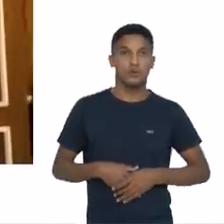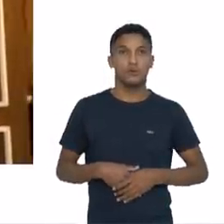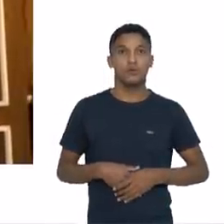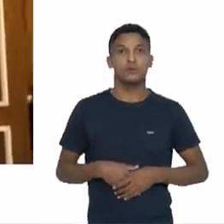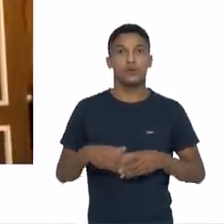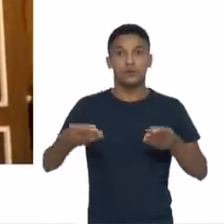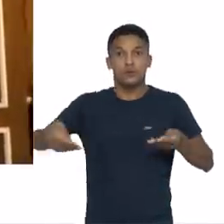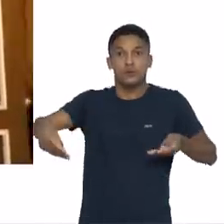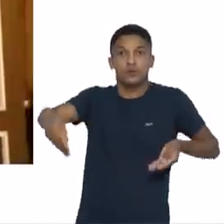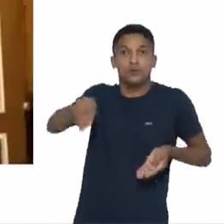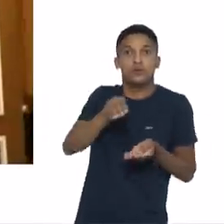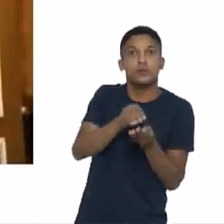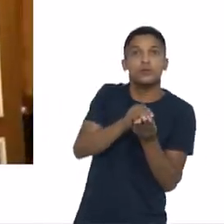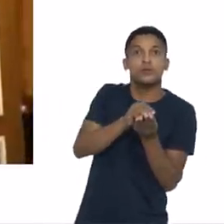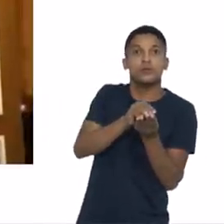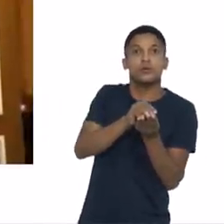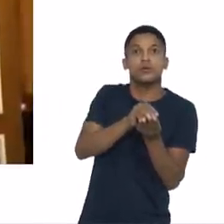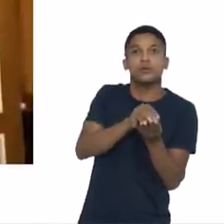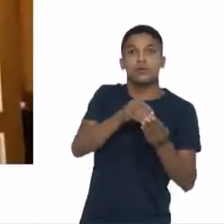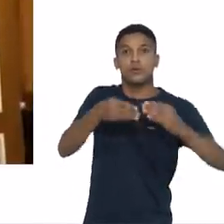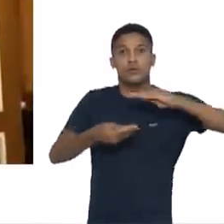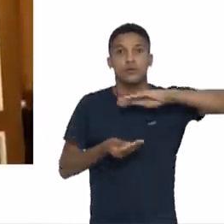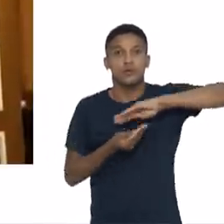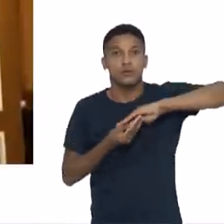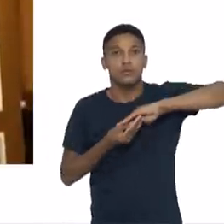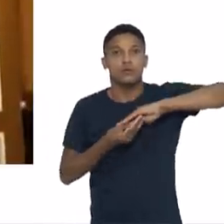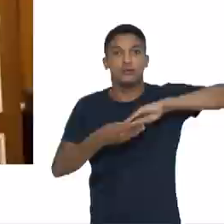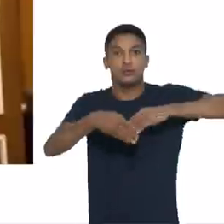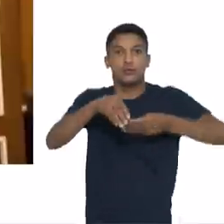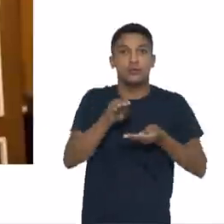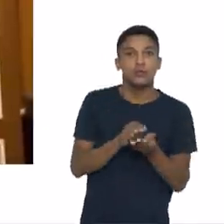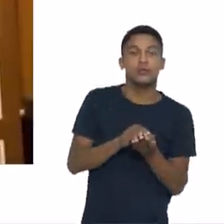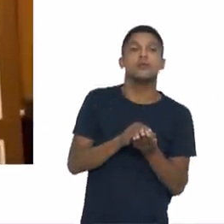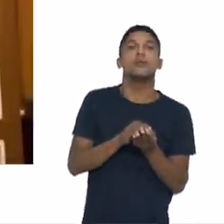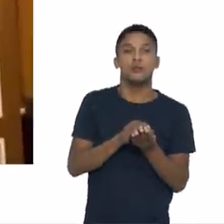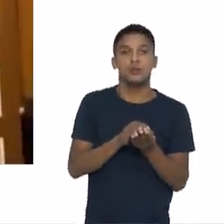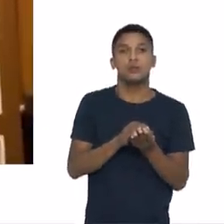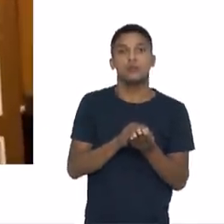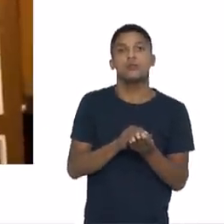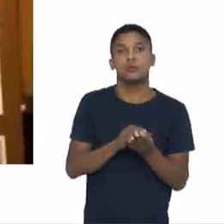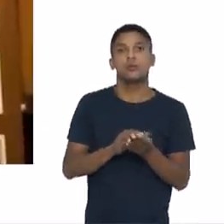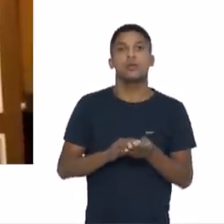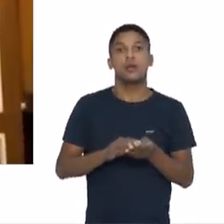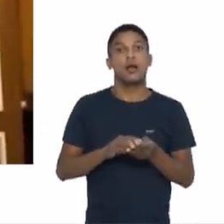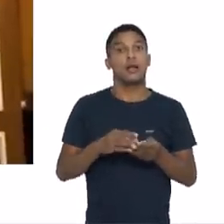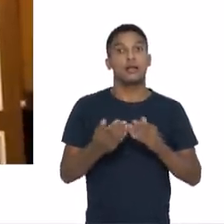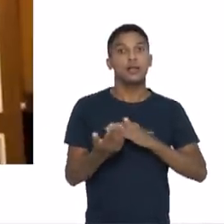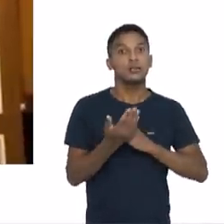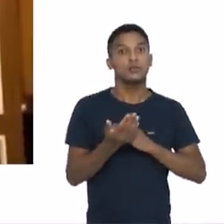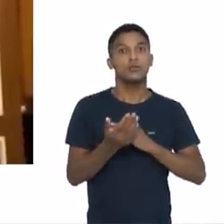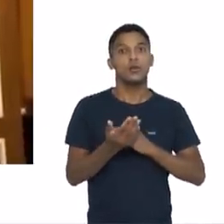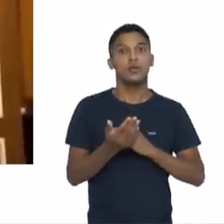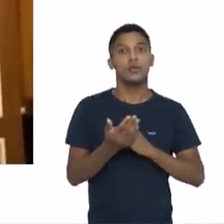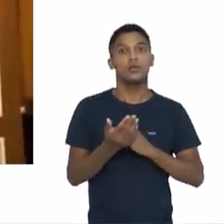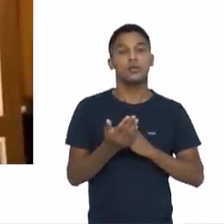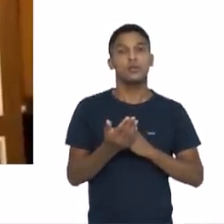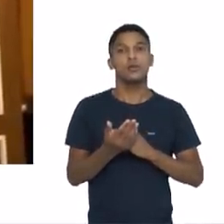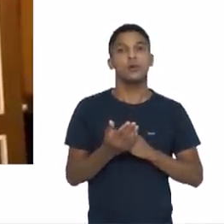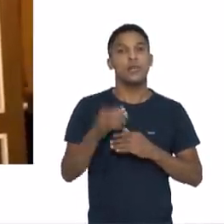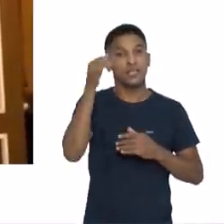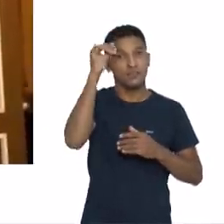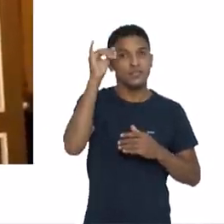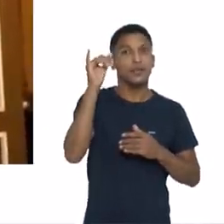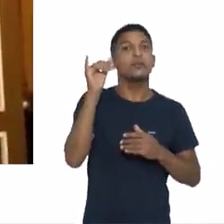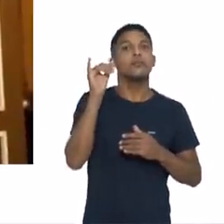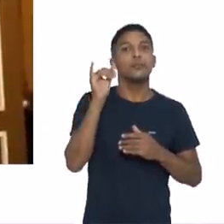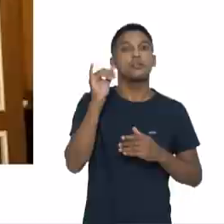Então, vou dobrando várias vezes. Para quê? Para facilitar e eu fazer menos cortes, né?